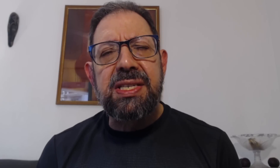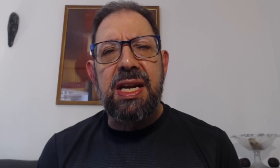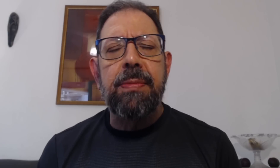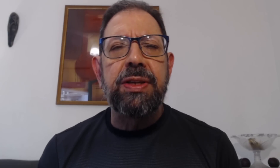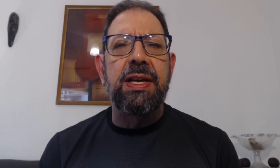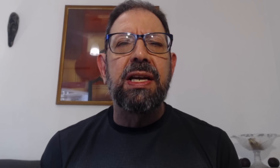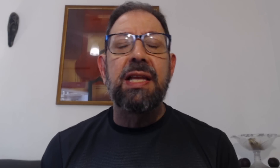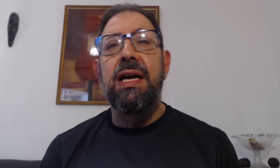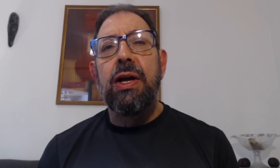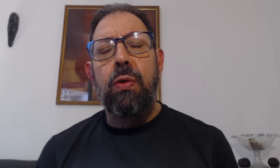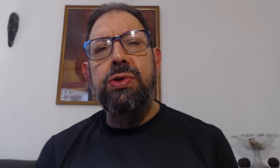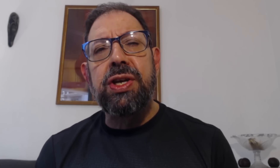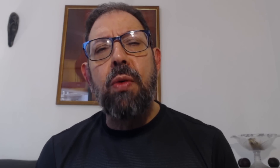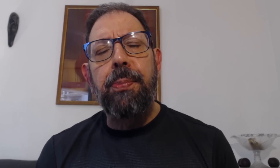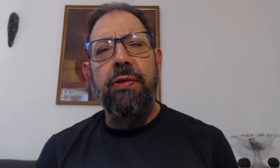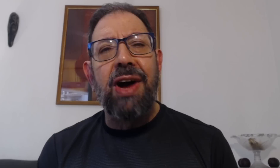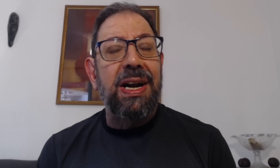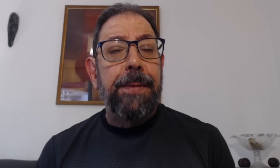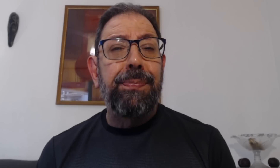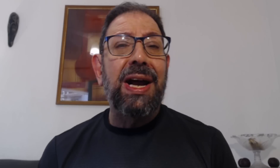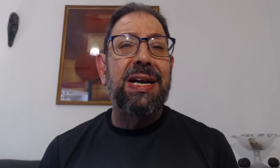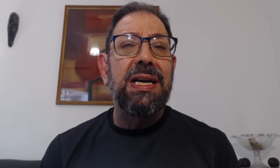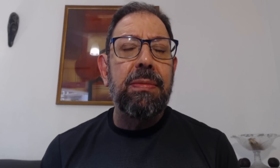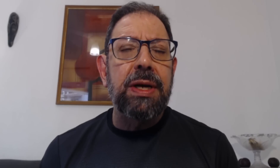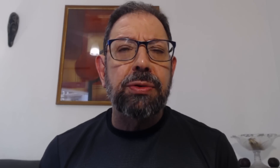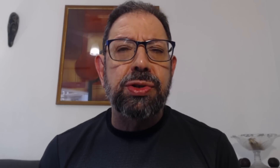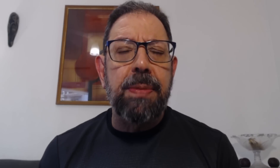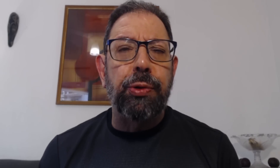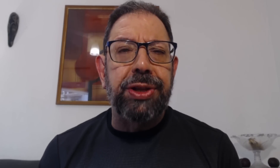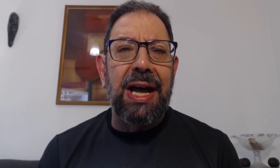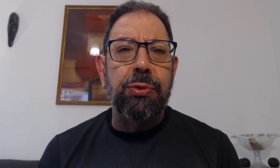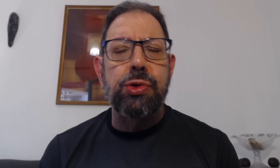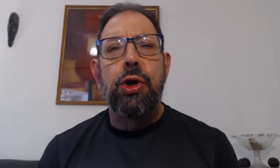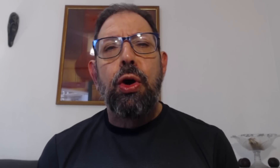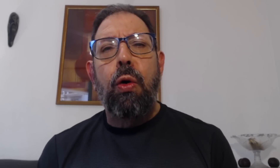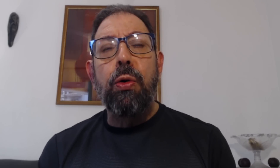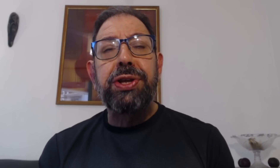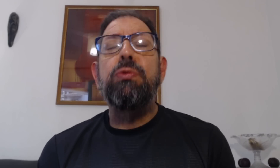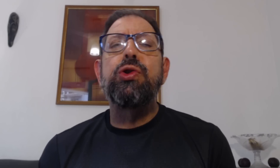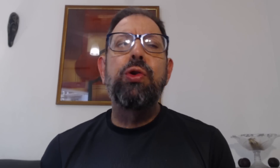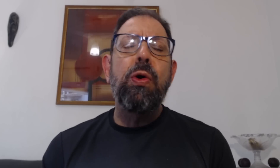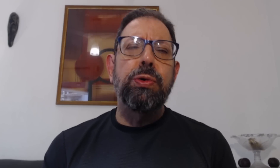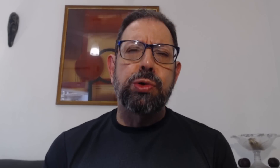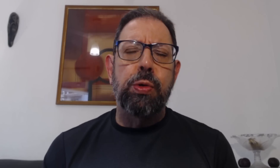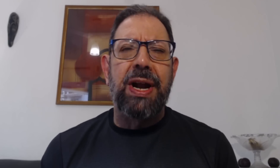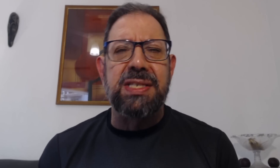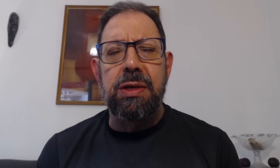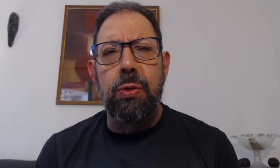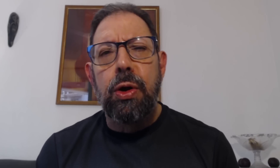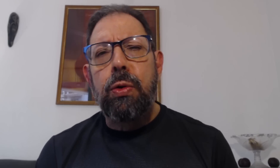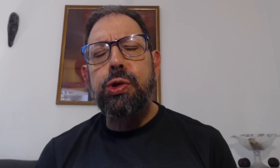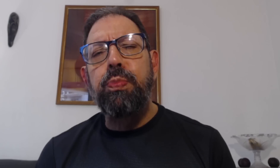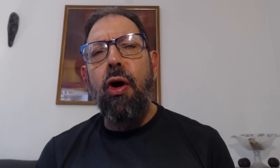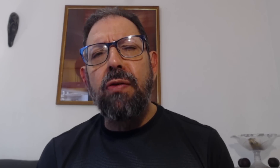que a extrema-direita conseguiu aprovar na Câmara dos Deputados contra os donos do